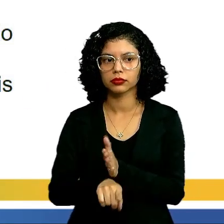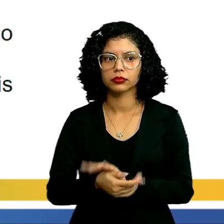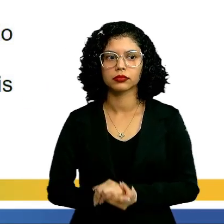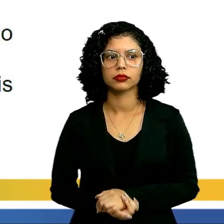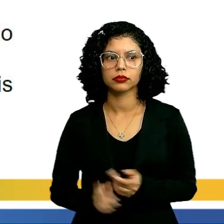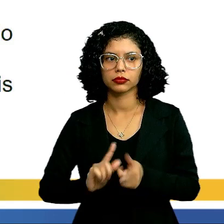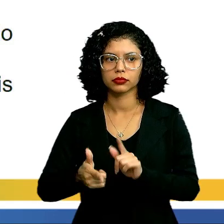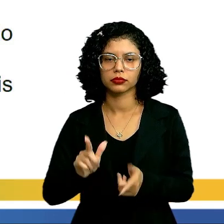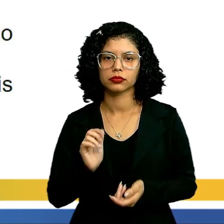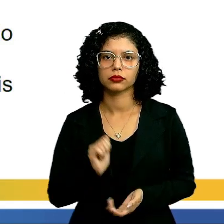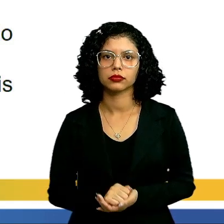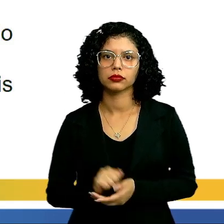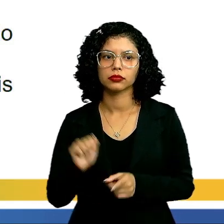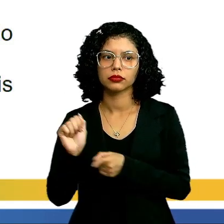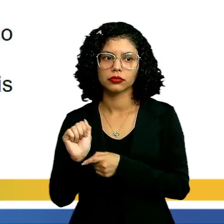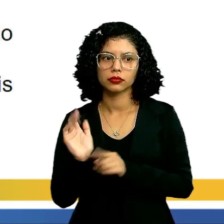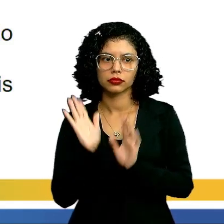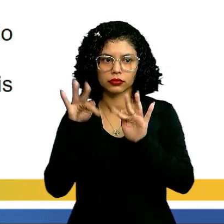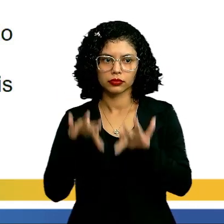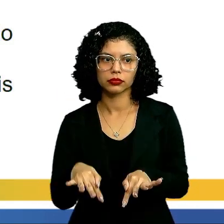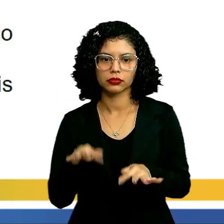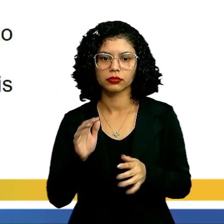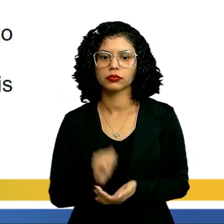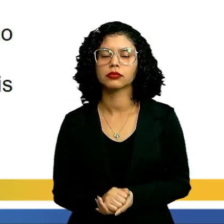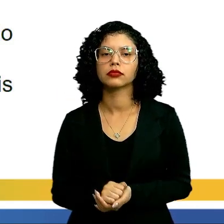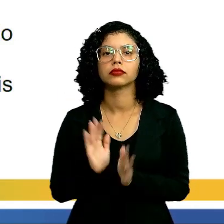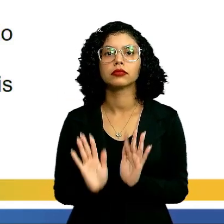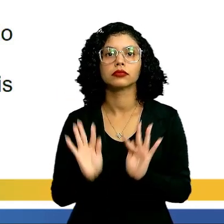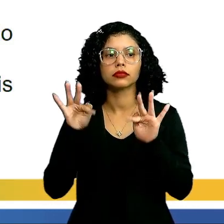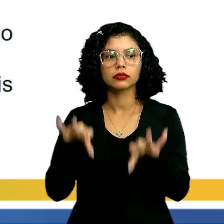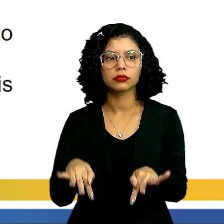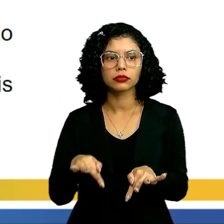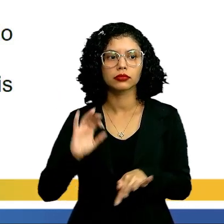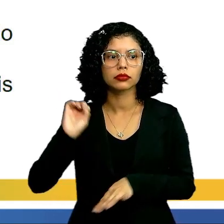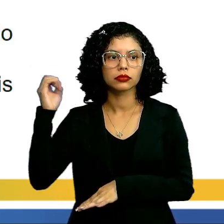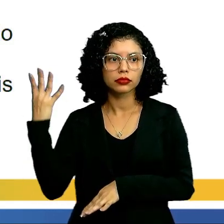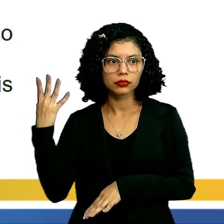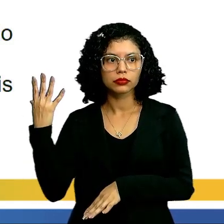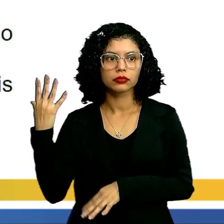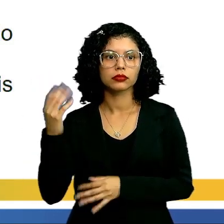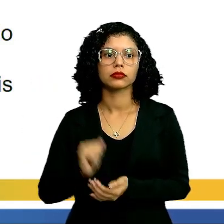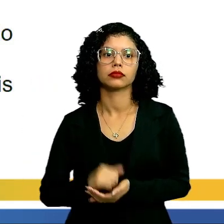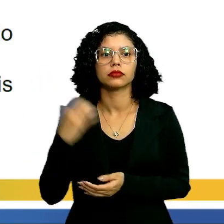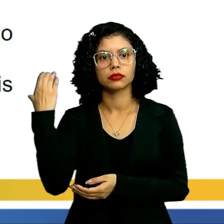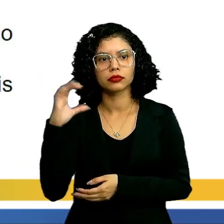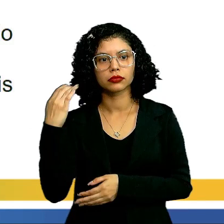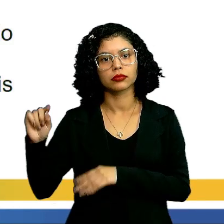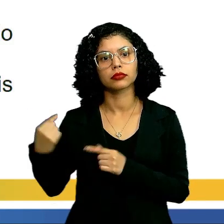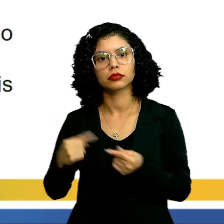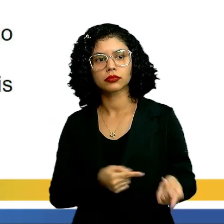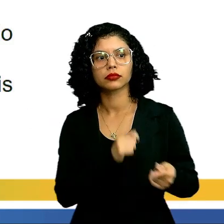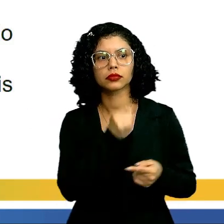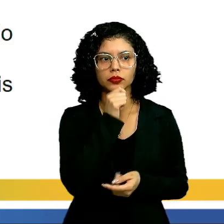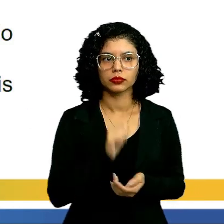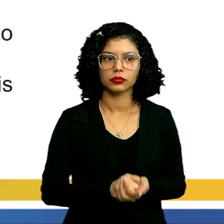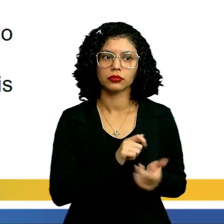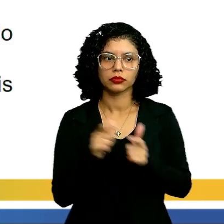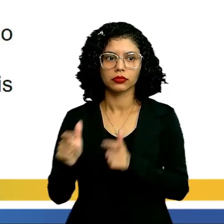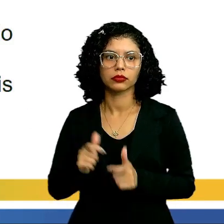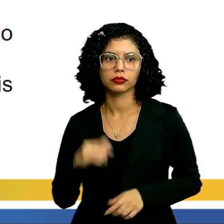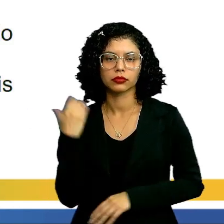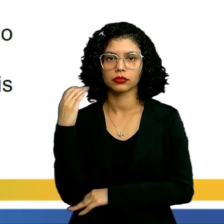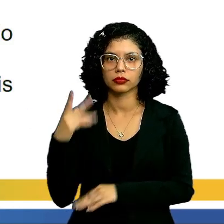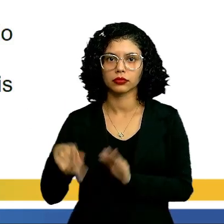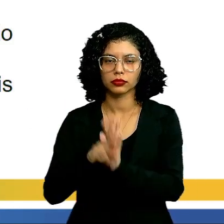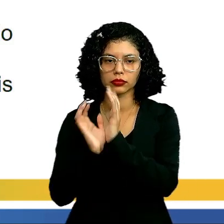Na letra A diz o seguinte, vou ler a questão novamente. Acontecendo de o cientista provocar um dano em um